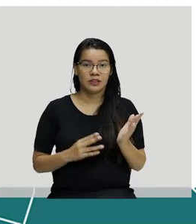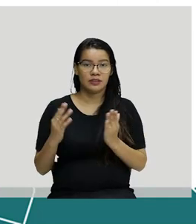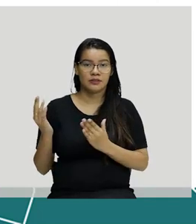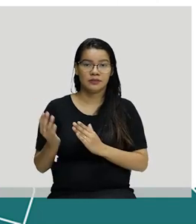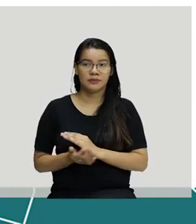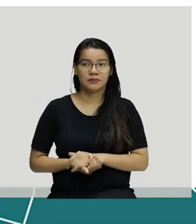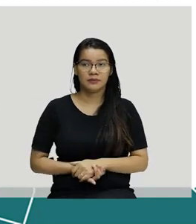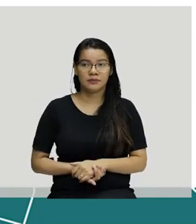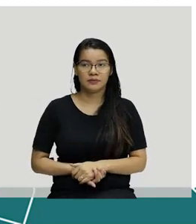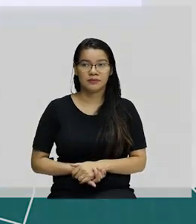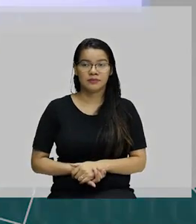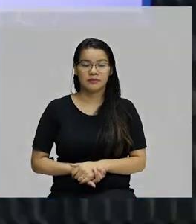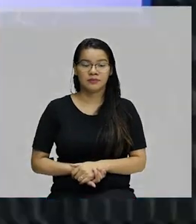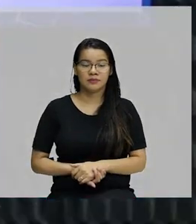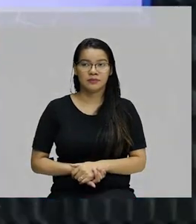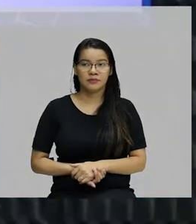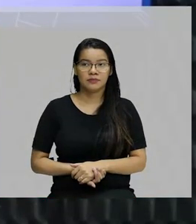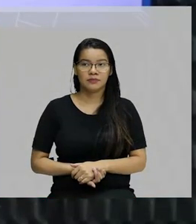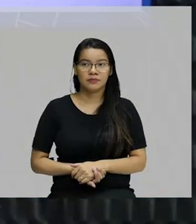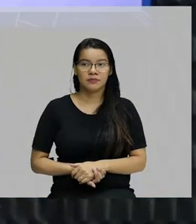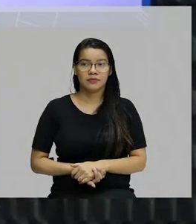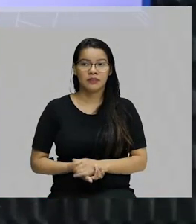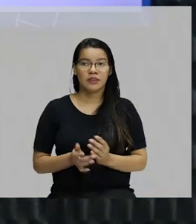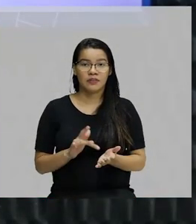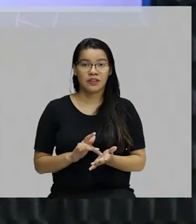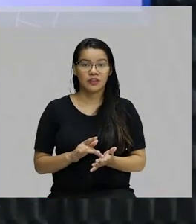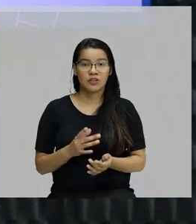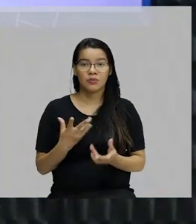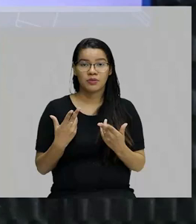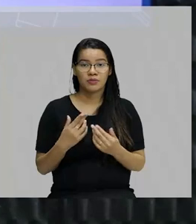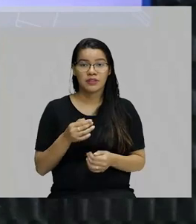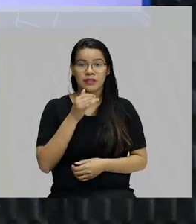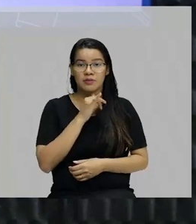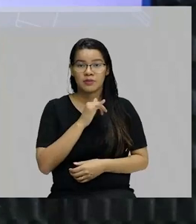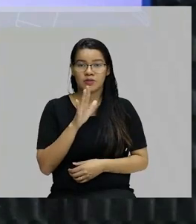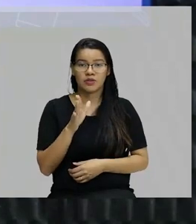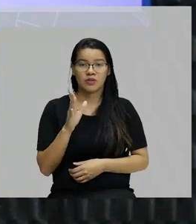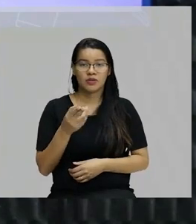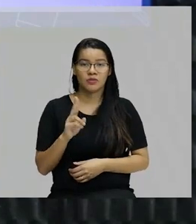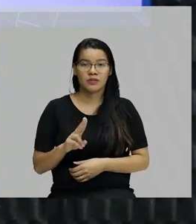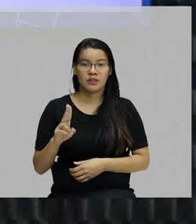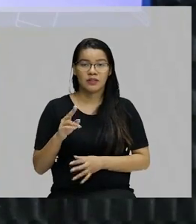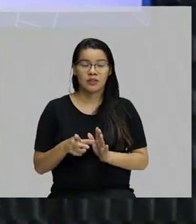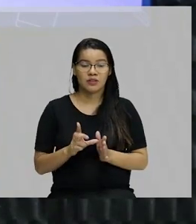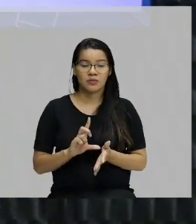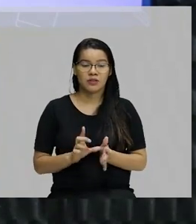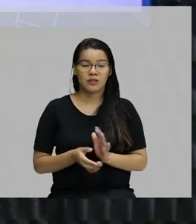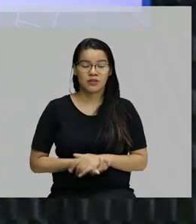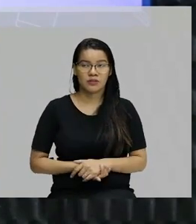saber quem ajudou Maria a atravessar a rua na verdade o mesmo exemplo que eu coloquei no slide anterior